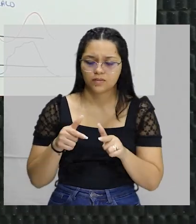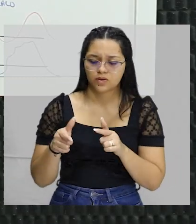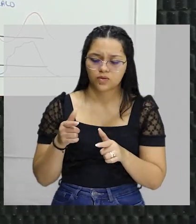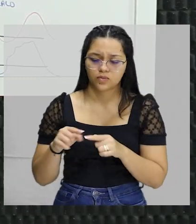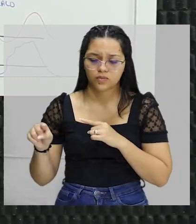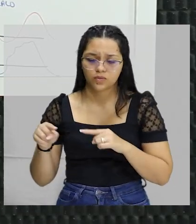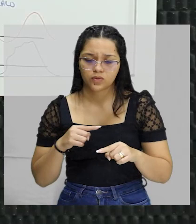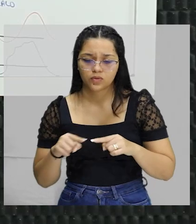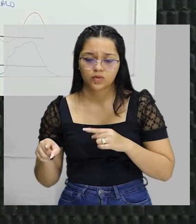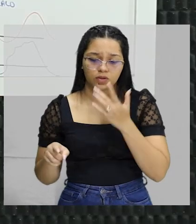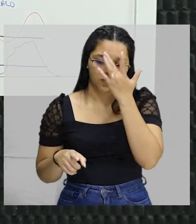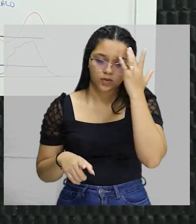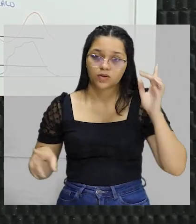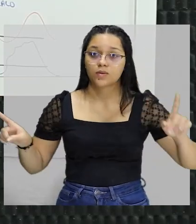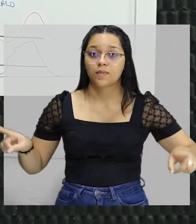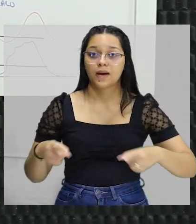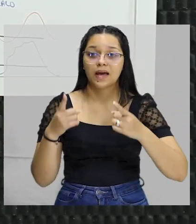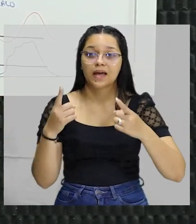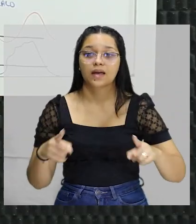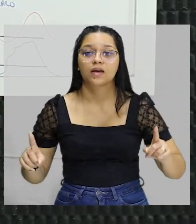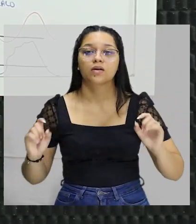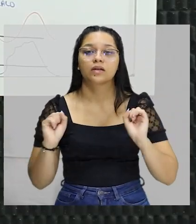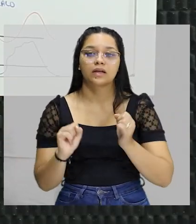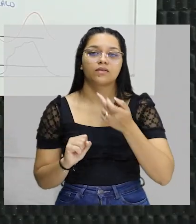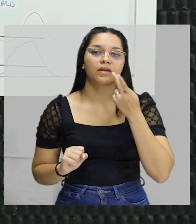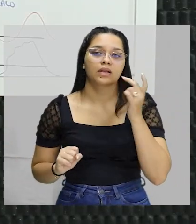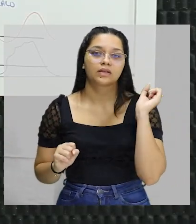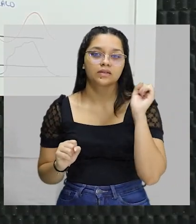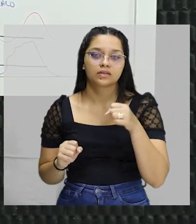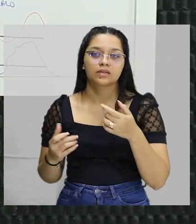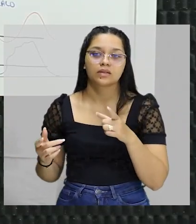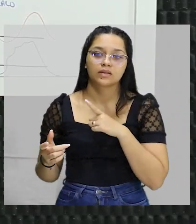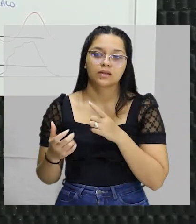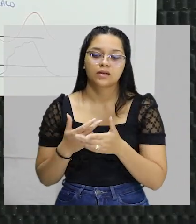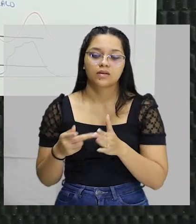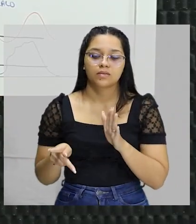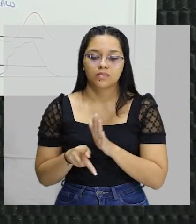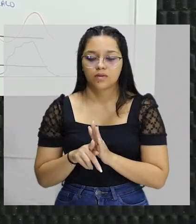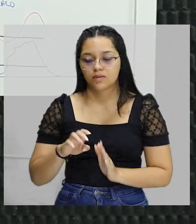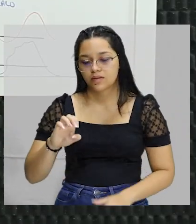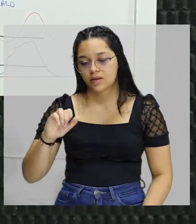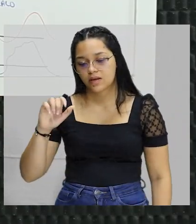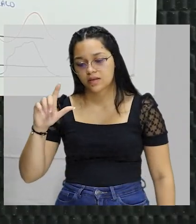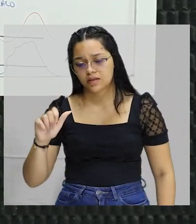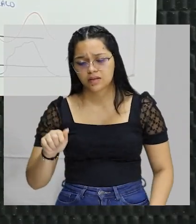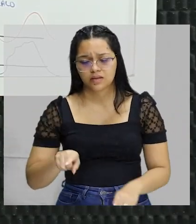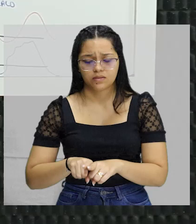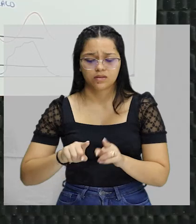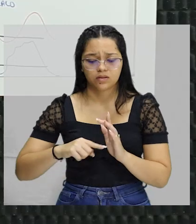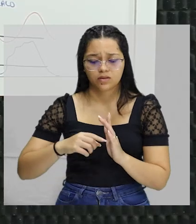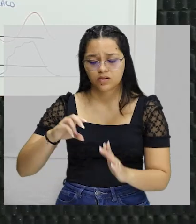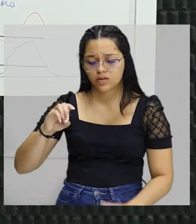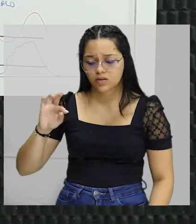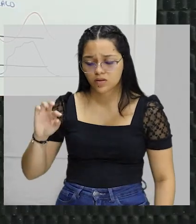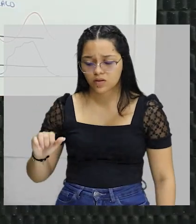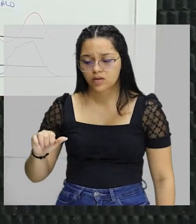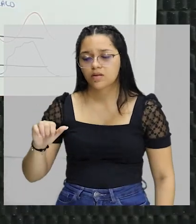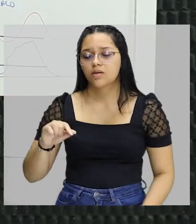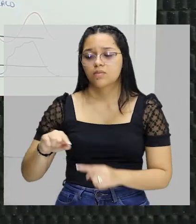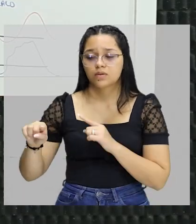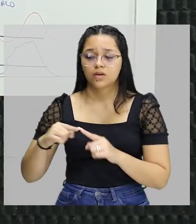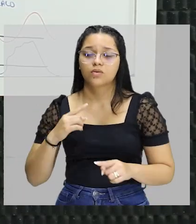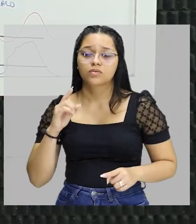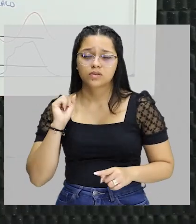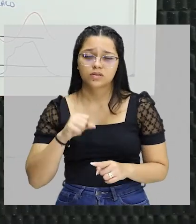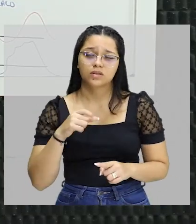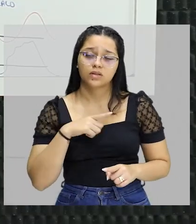os maestros, eles conseguem definir muito bem essa escala através das notas musicais, ou seja, eles conseguem diferenciar muito bem